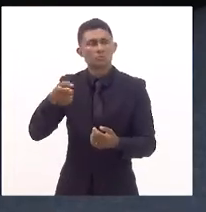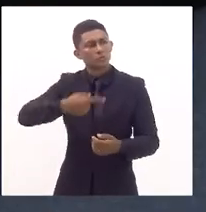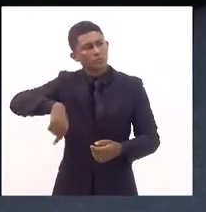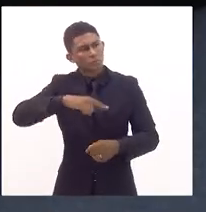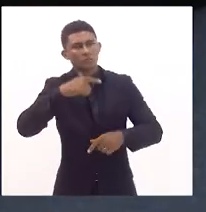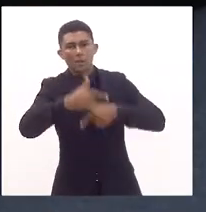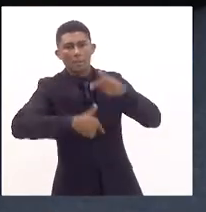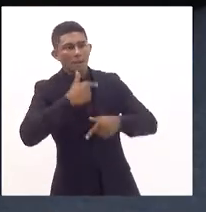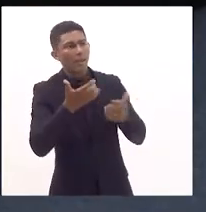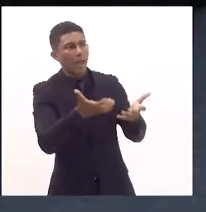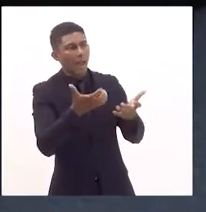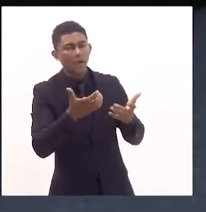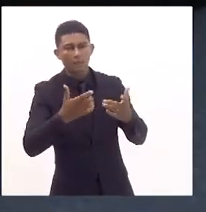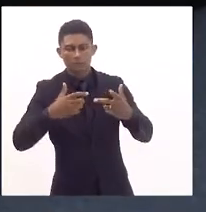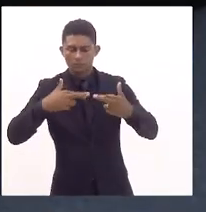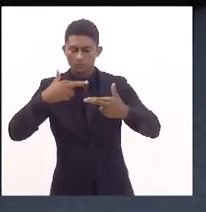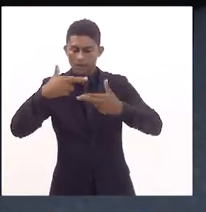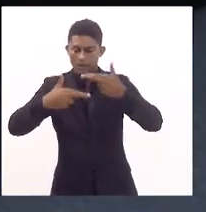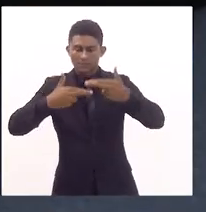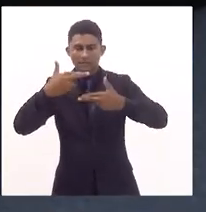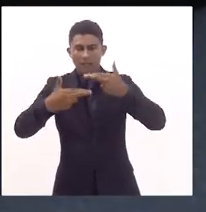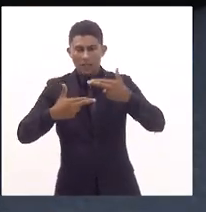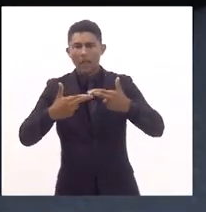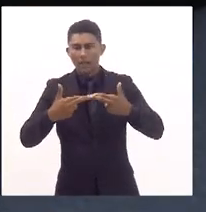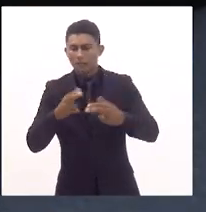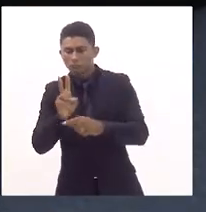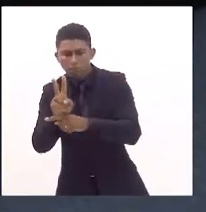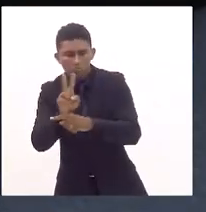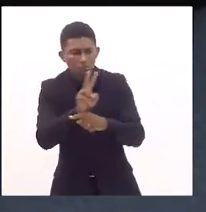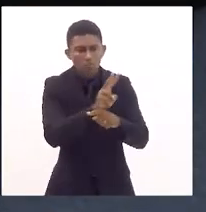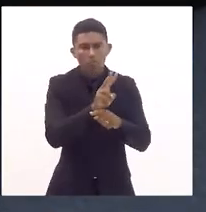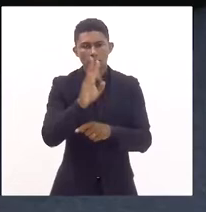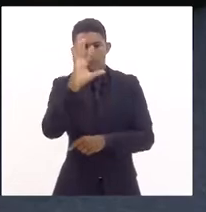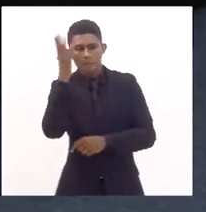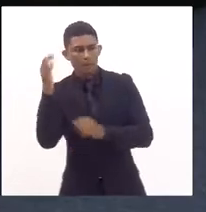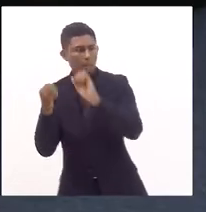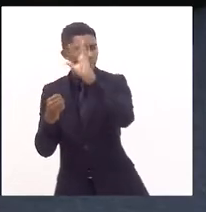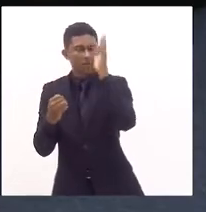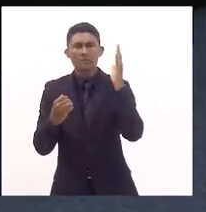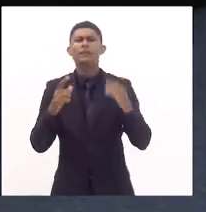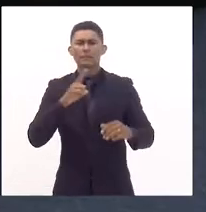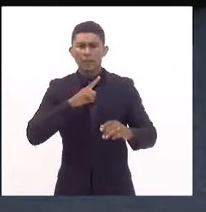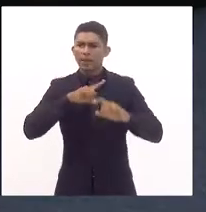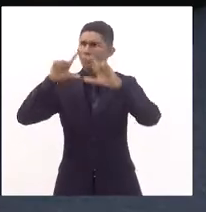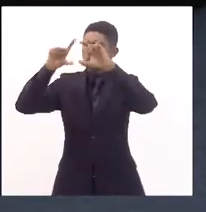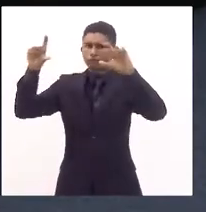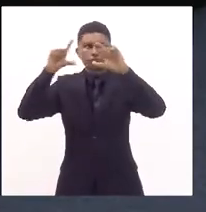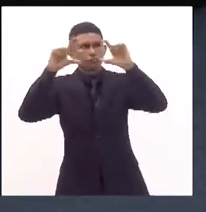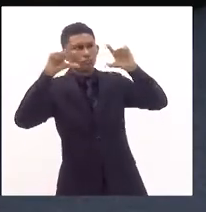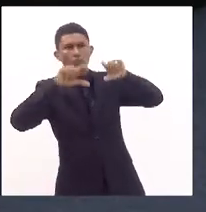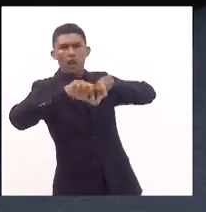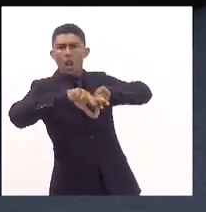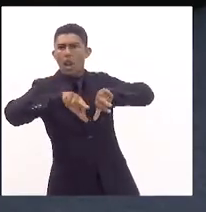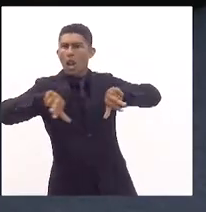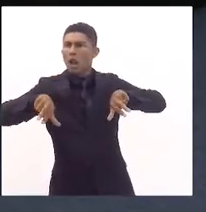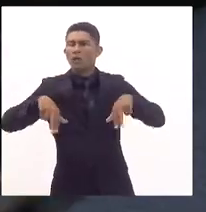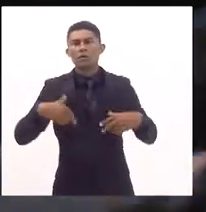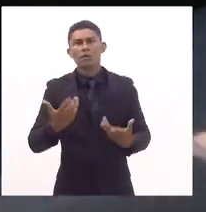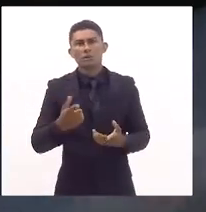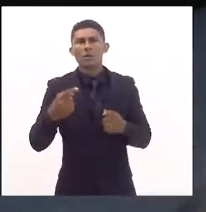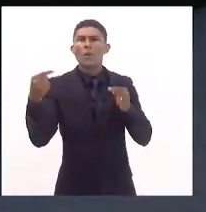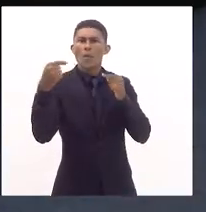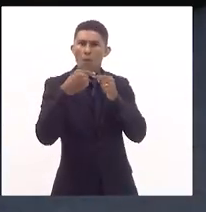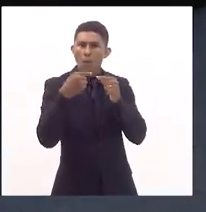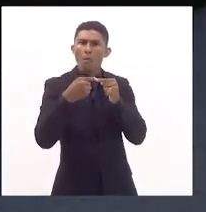A reciclagem é um meio de preservação do meio ambiente. Tem várias mensagens que sintetizam